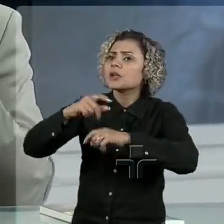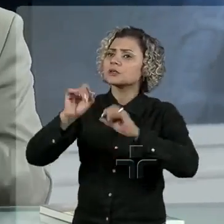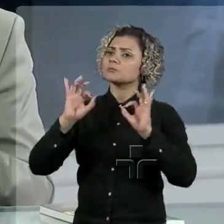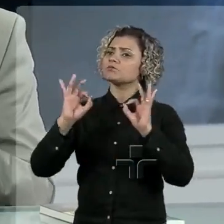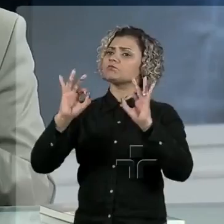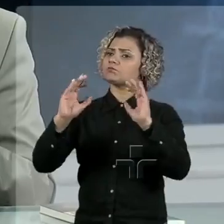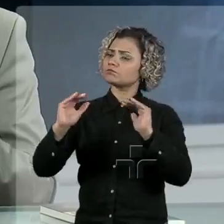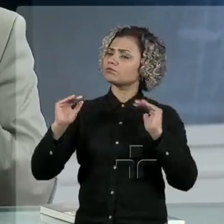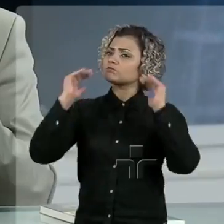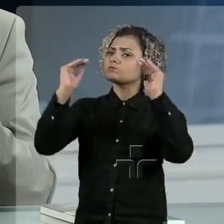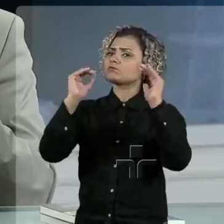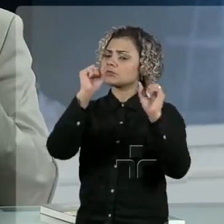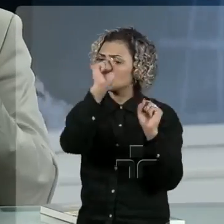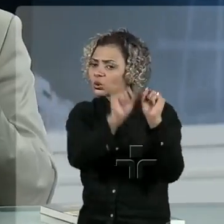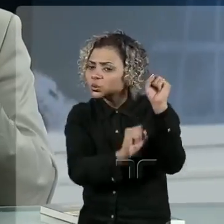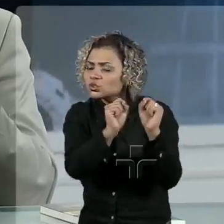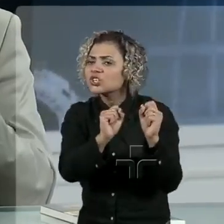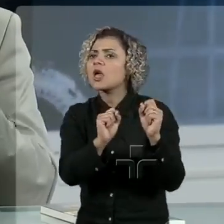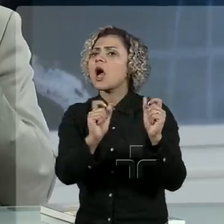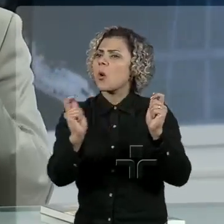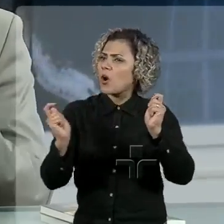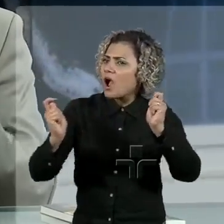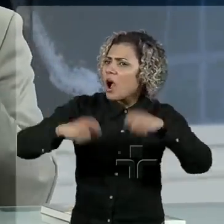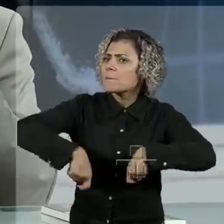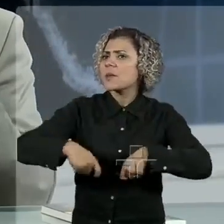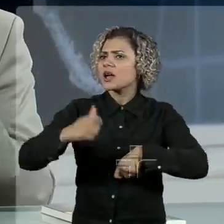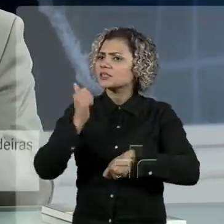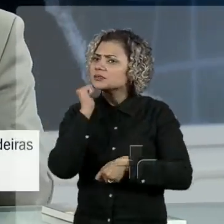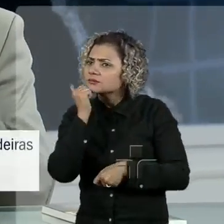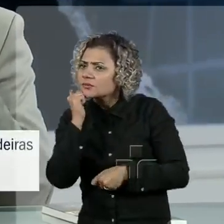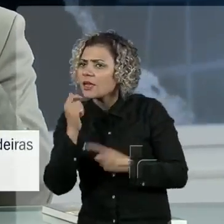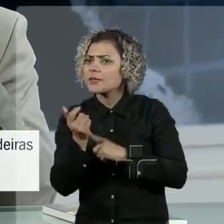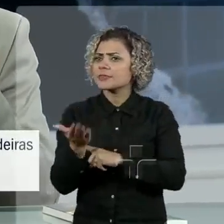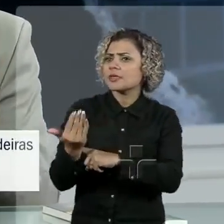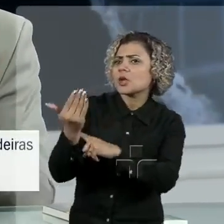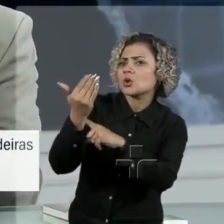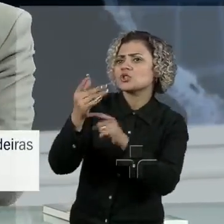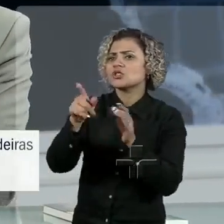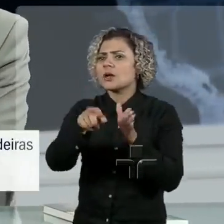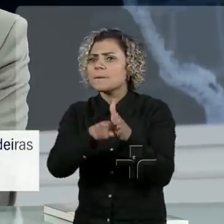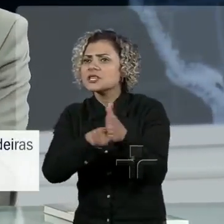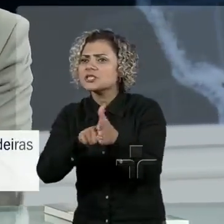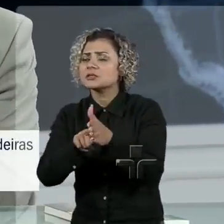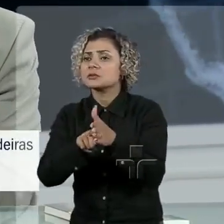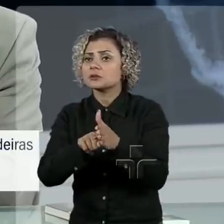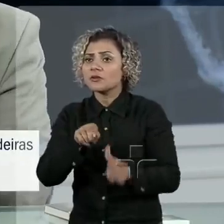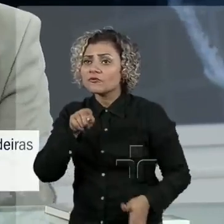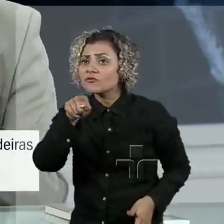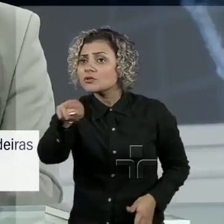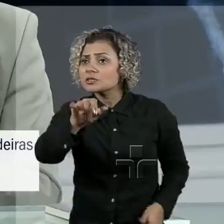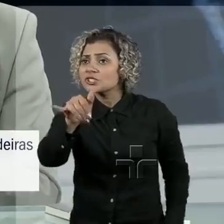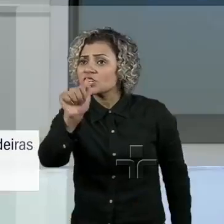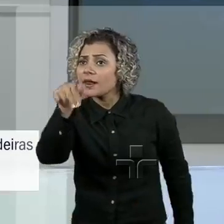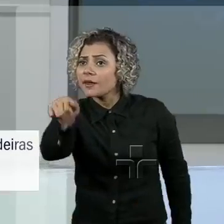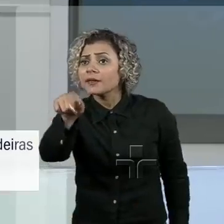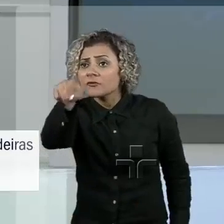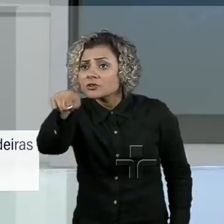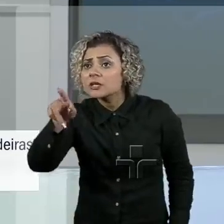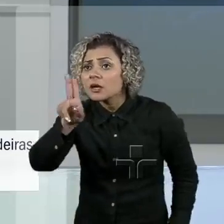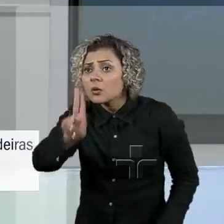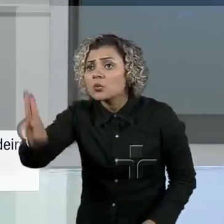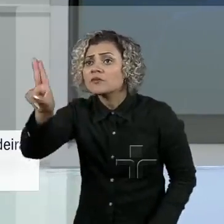país industrial, um país capaz de ter ciência, tecnologia, pesquisa. Você, Janaína, é da universidade,